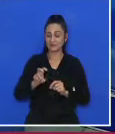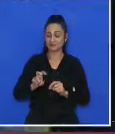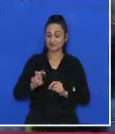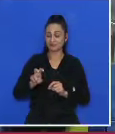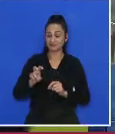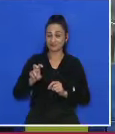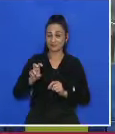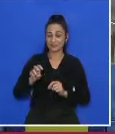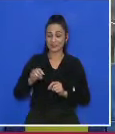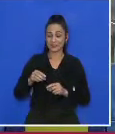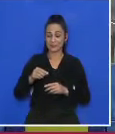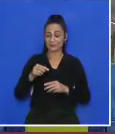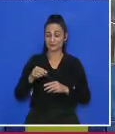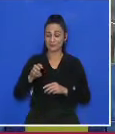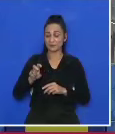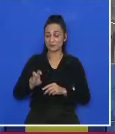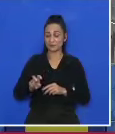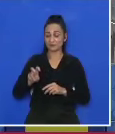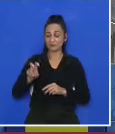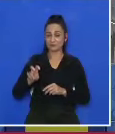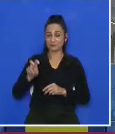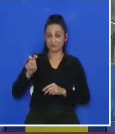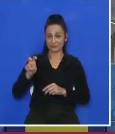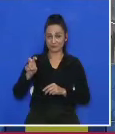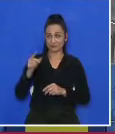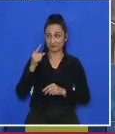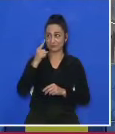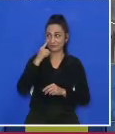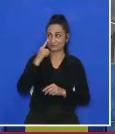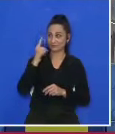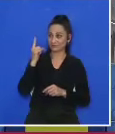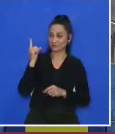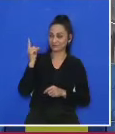a escadinha ali de 3 degraus.